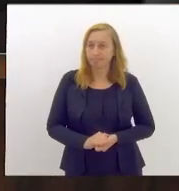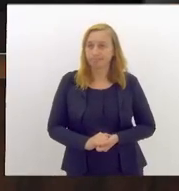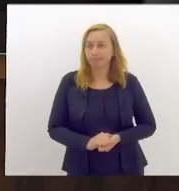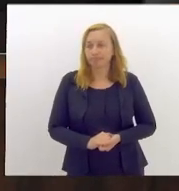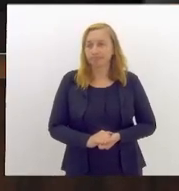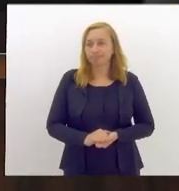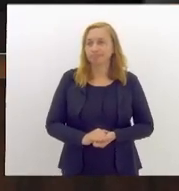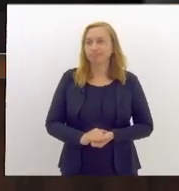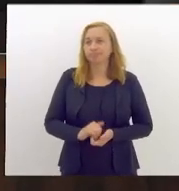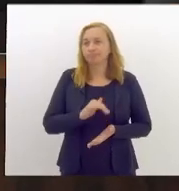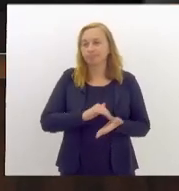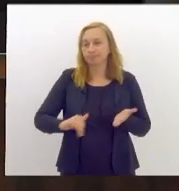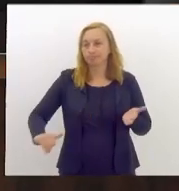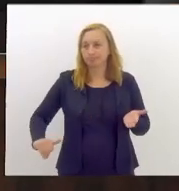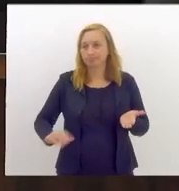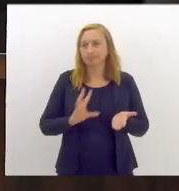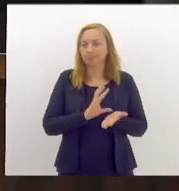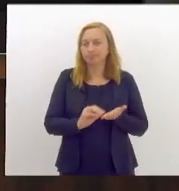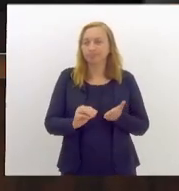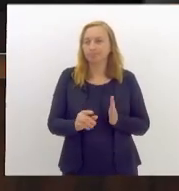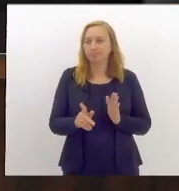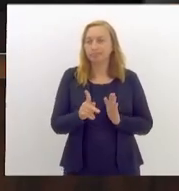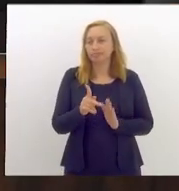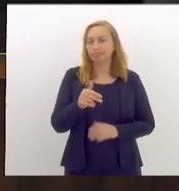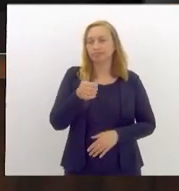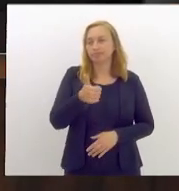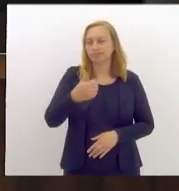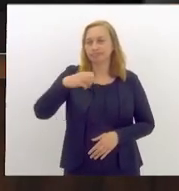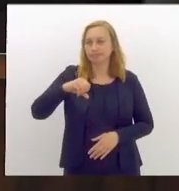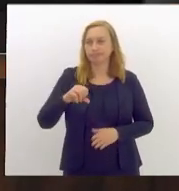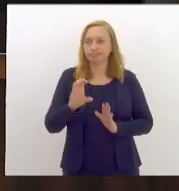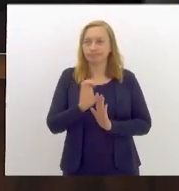o projeto vai sair de pauta que tem 19 emendas